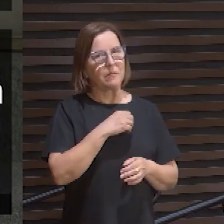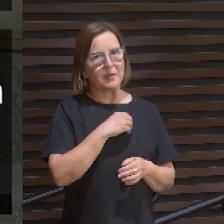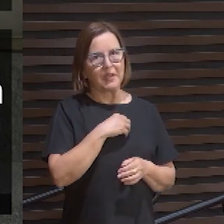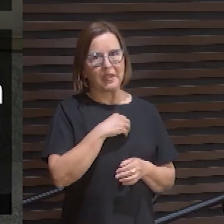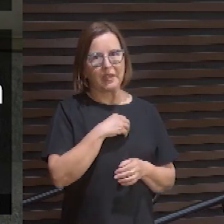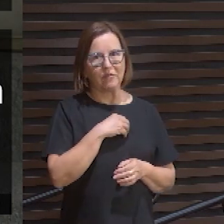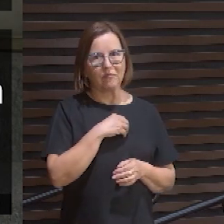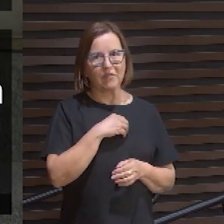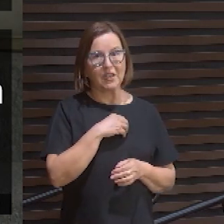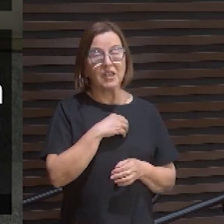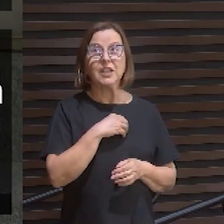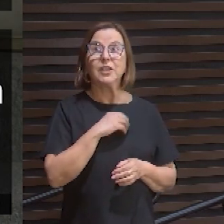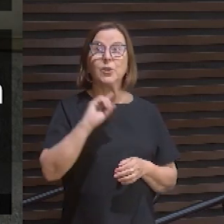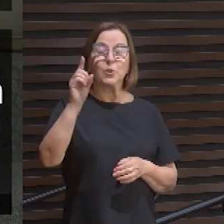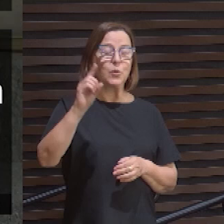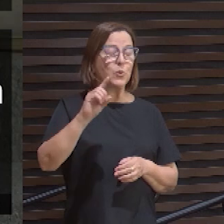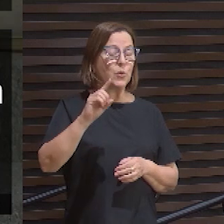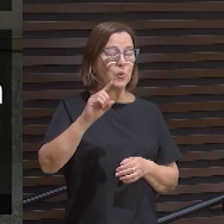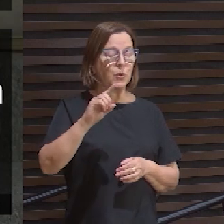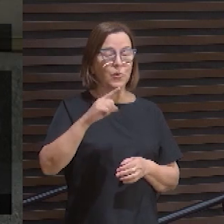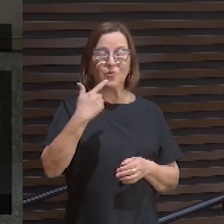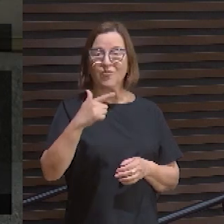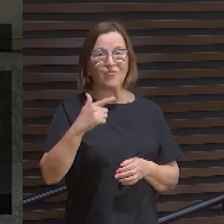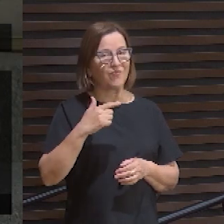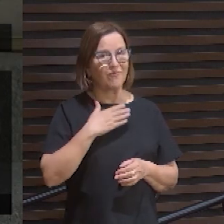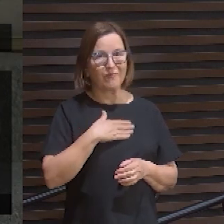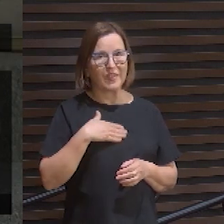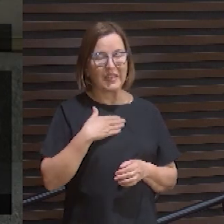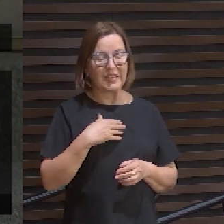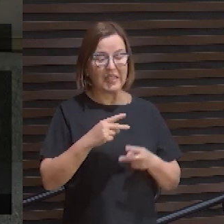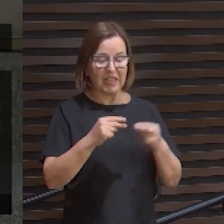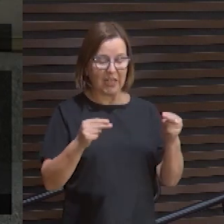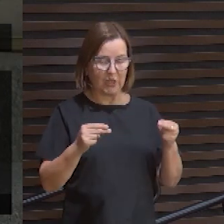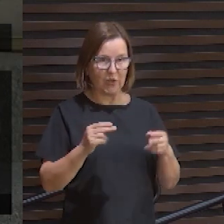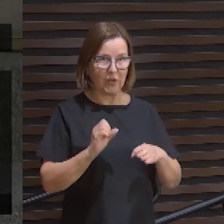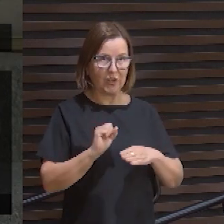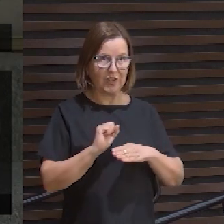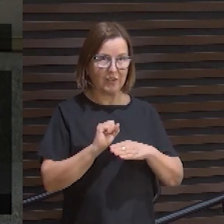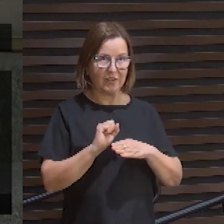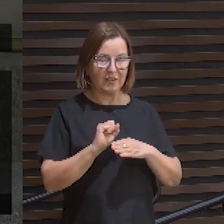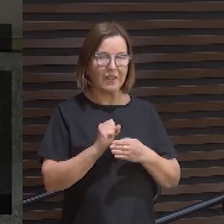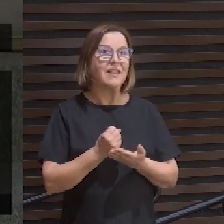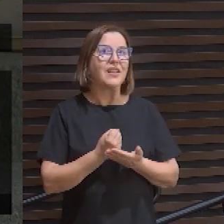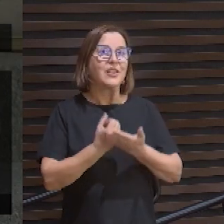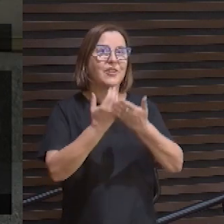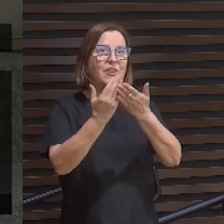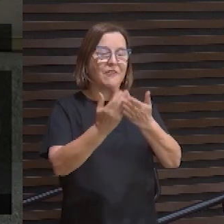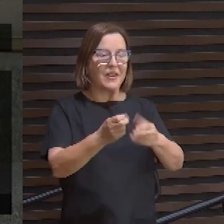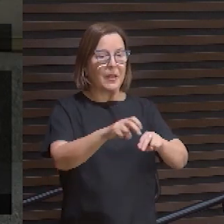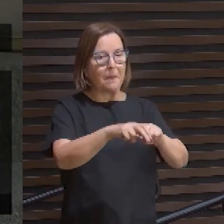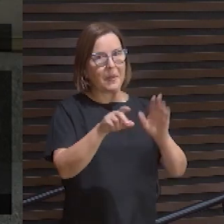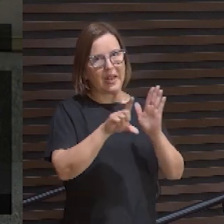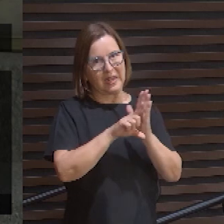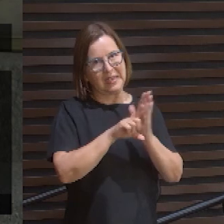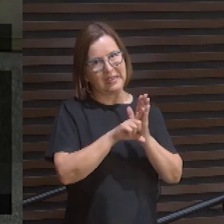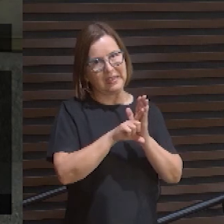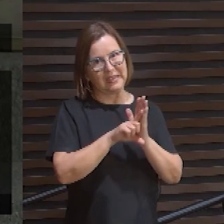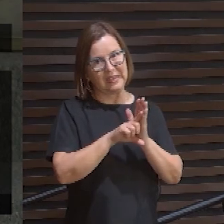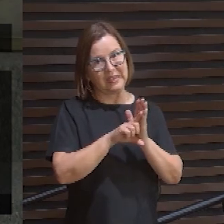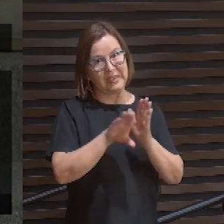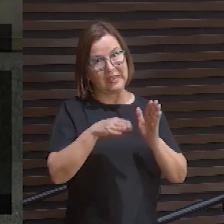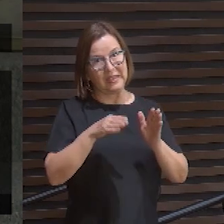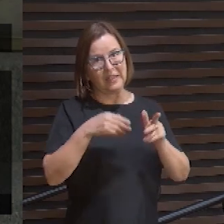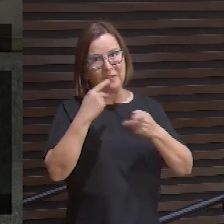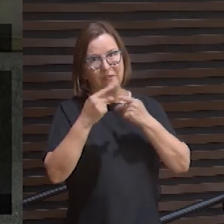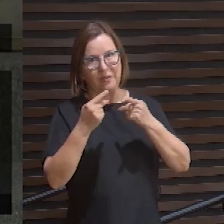deleitaste, coisas que se oferecem segundo a lei. E então acrescentou: eis aqui estou para